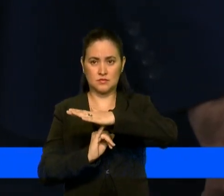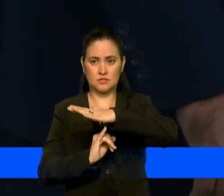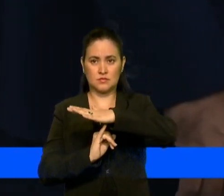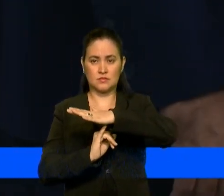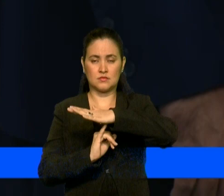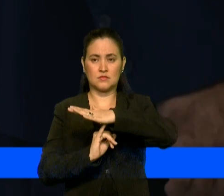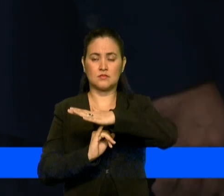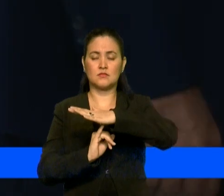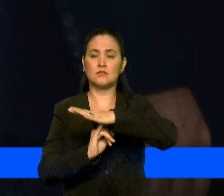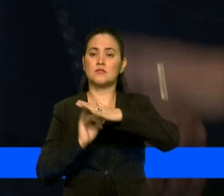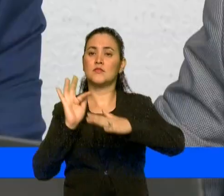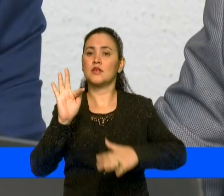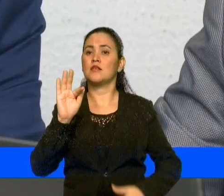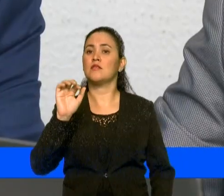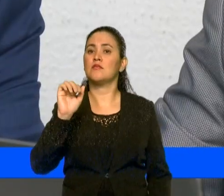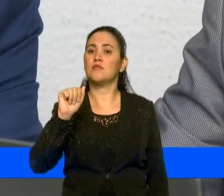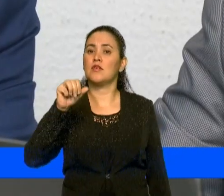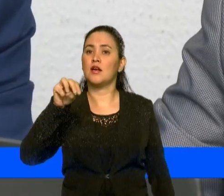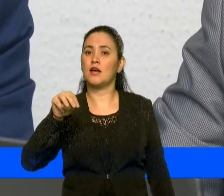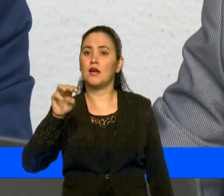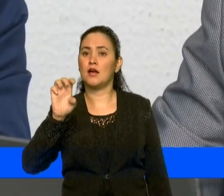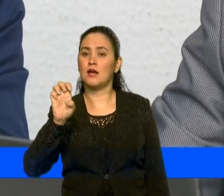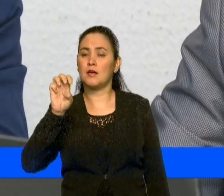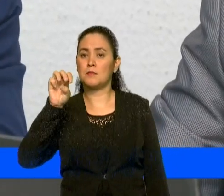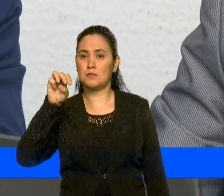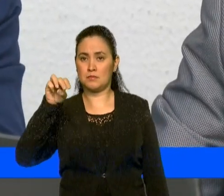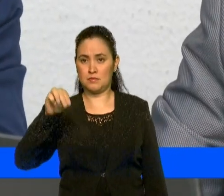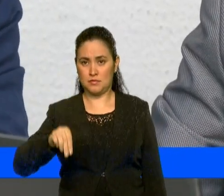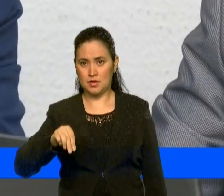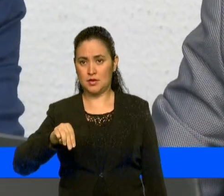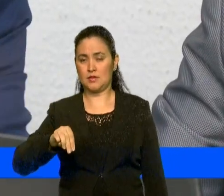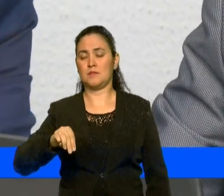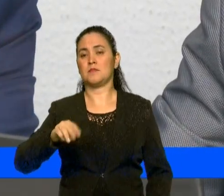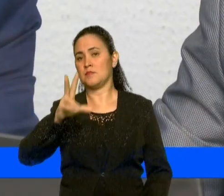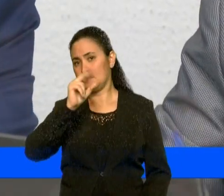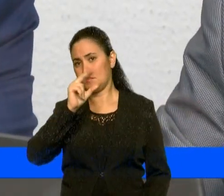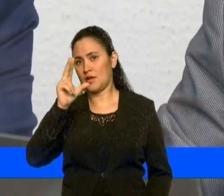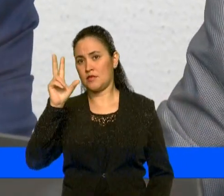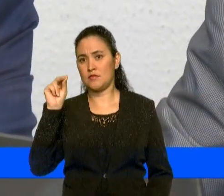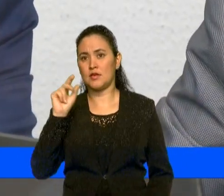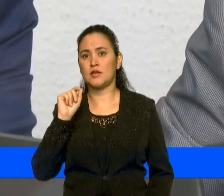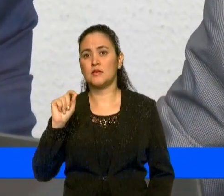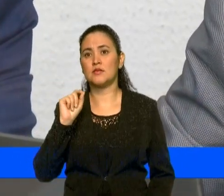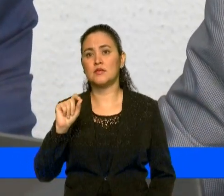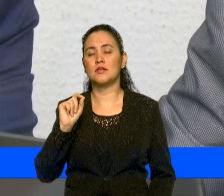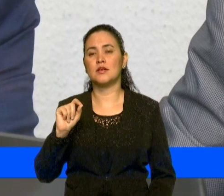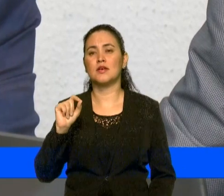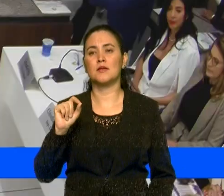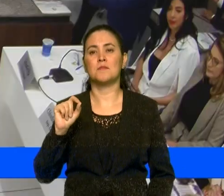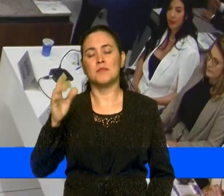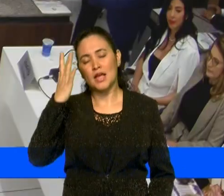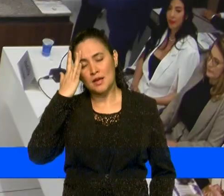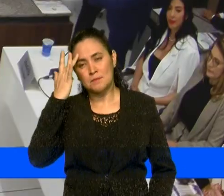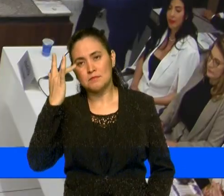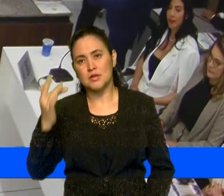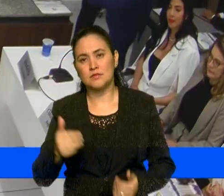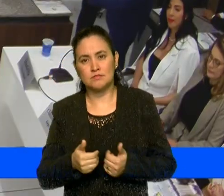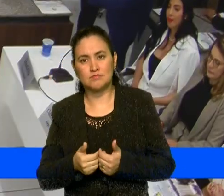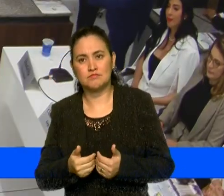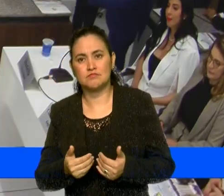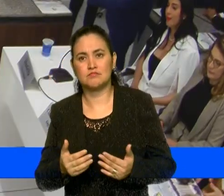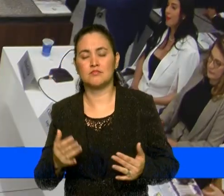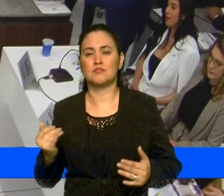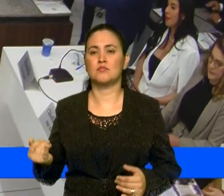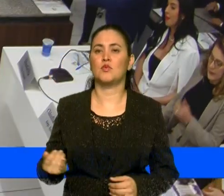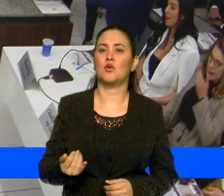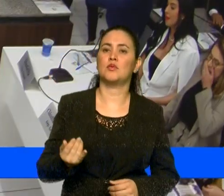aqui, visionário, que amanhã estará inaugurando um importante instrumento de cidadania, de